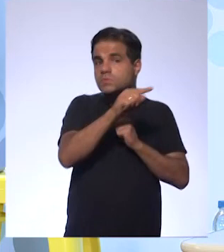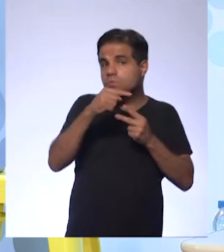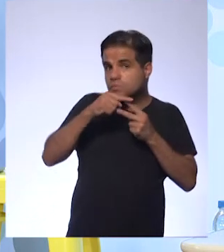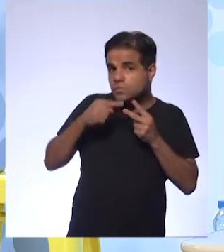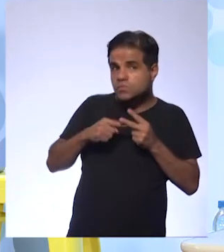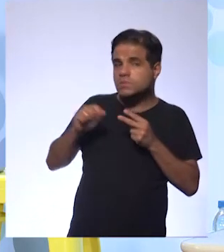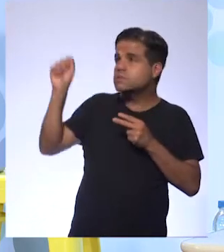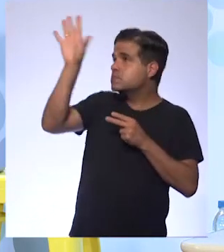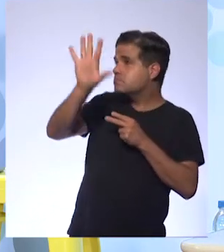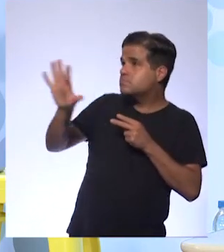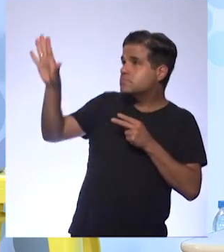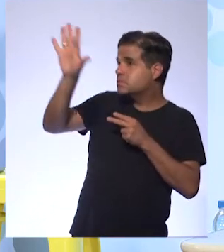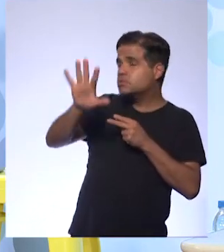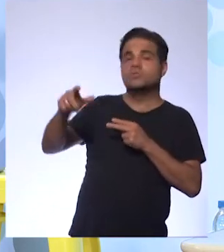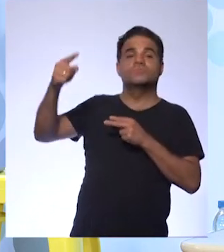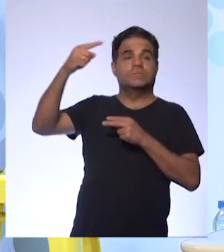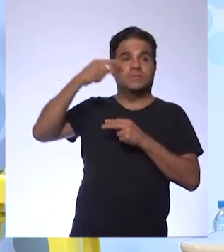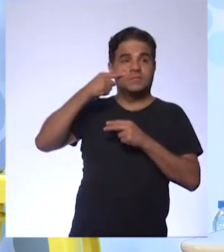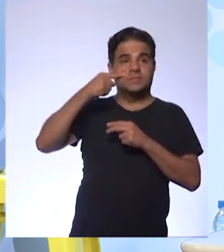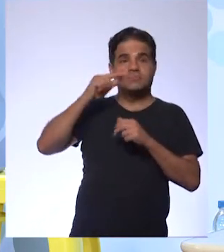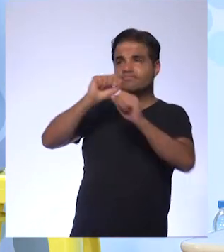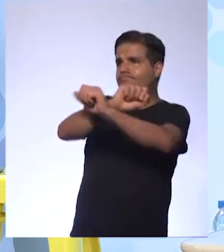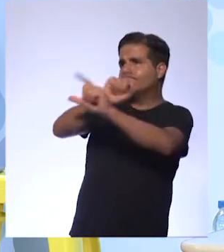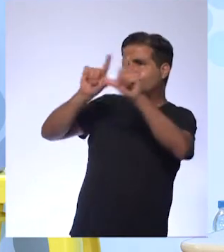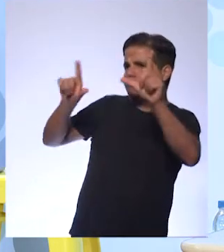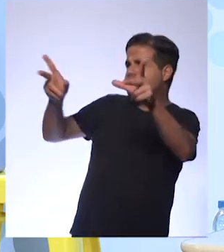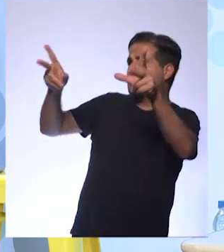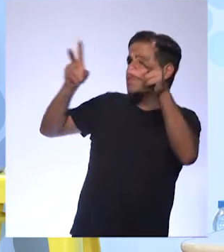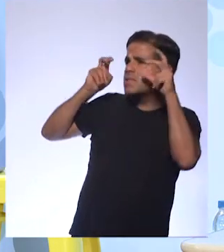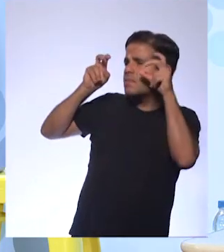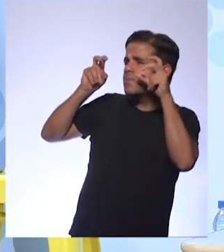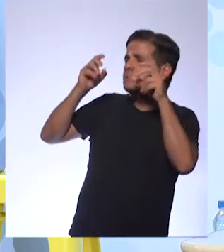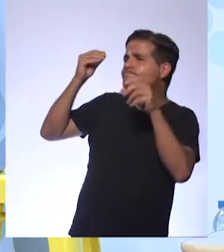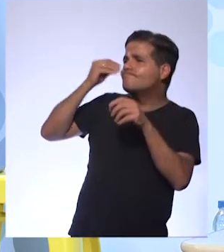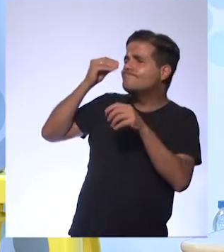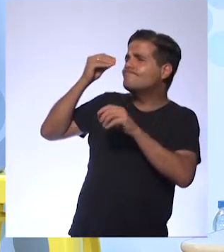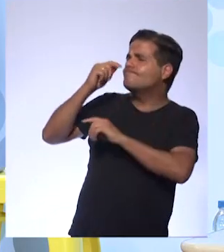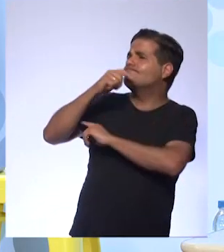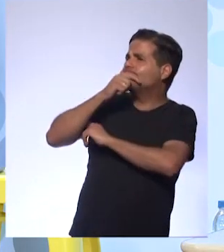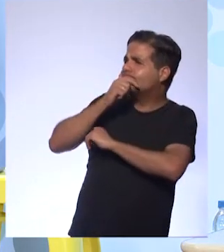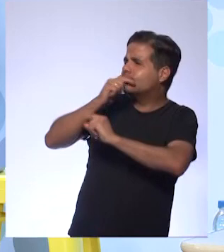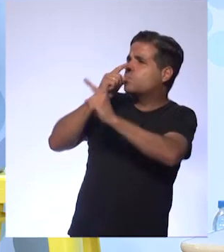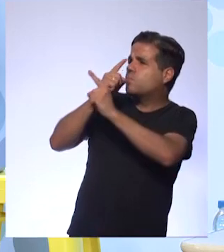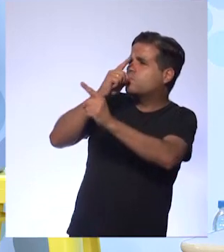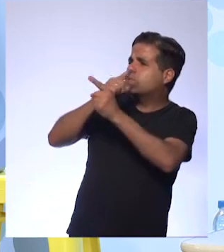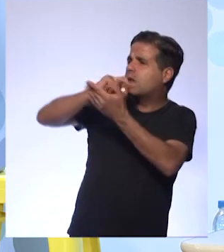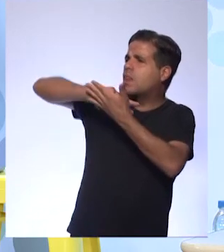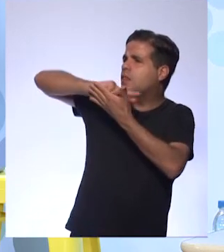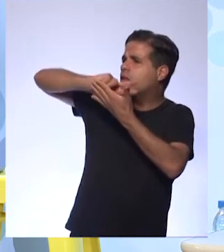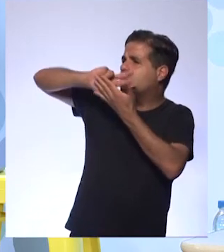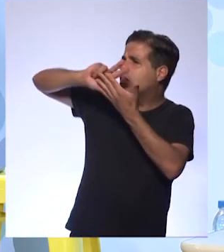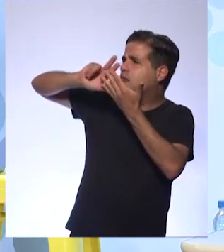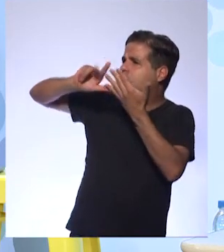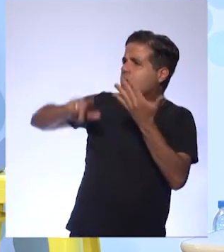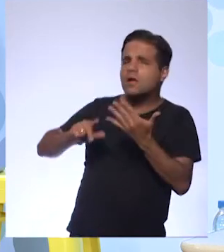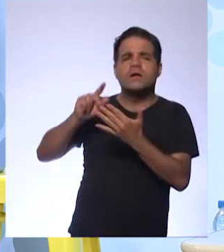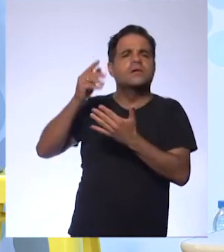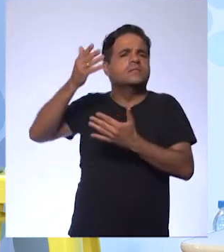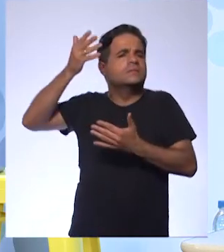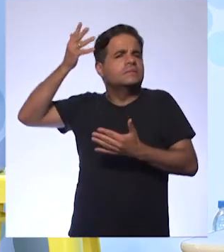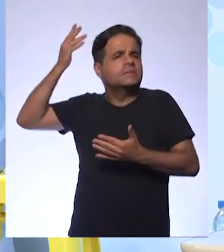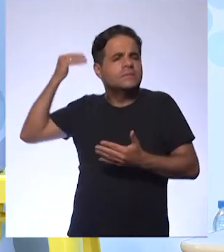duas imagens para vocês perceberem, tentarem localizar características aí do chamado